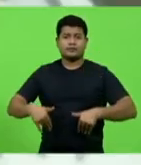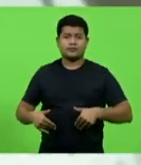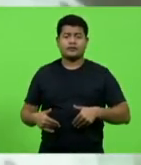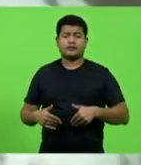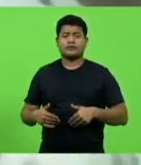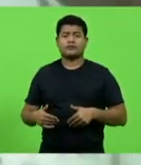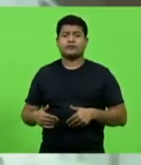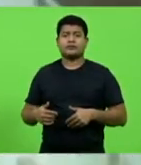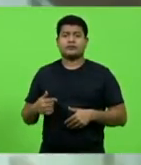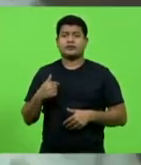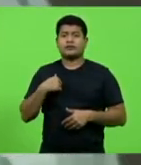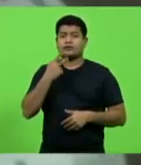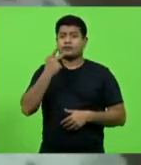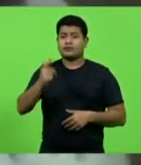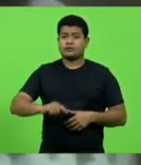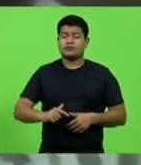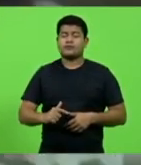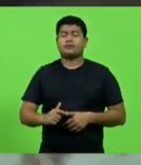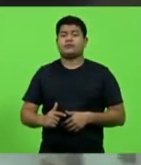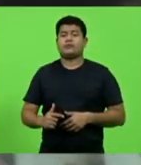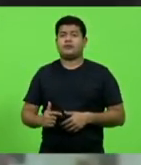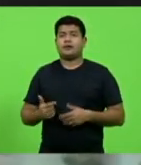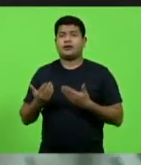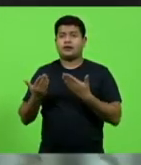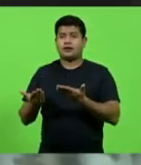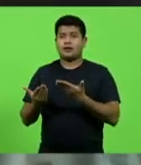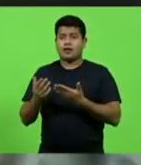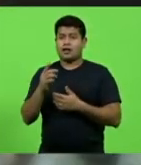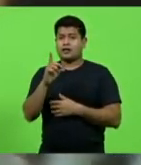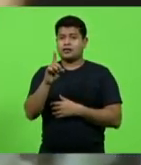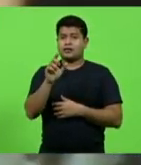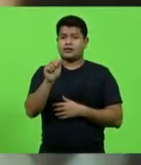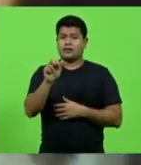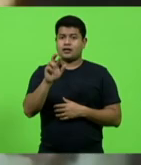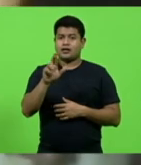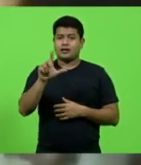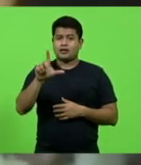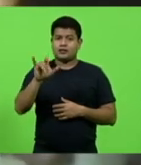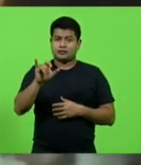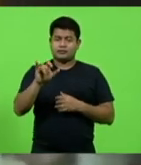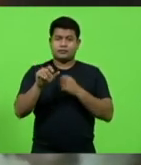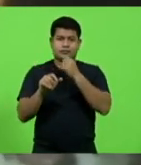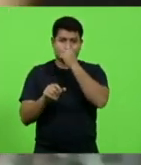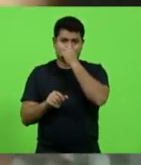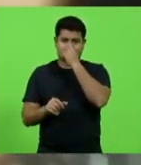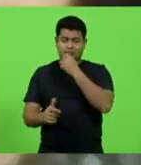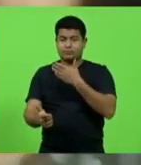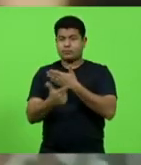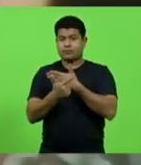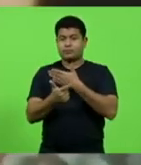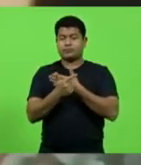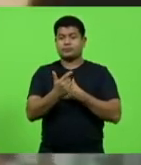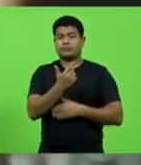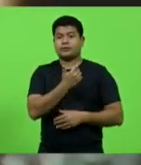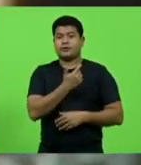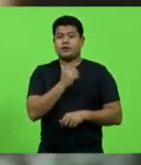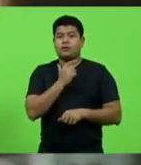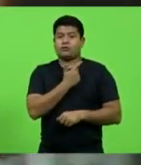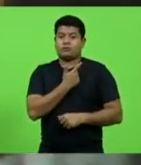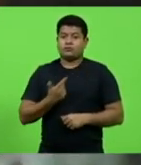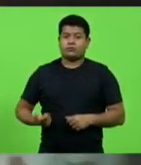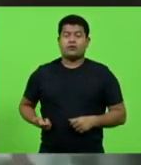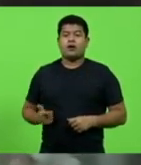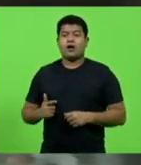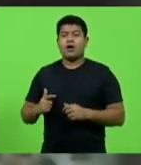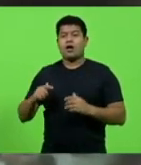quero reforçar um argumento que a Darly já trouxe, do papel do Estado em cumprir e promover